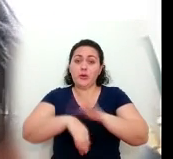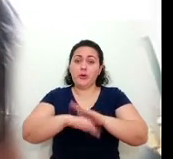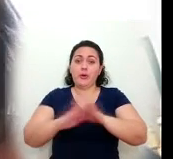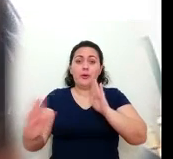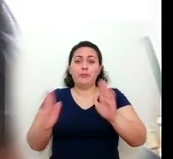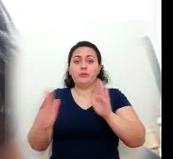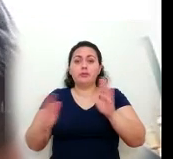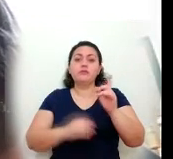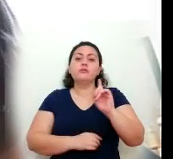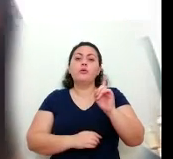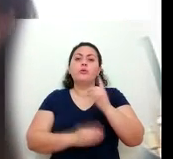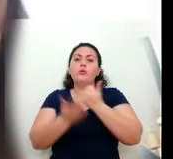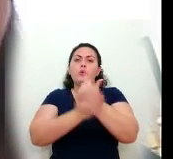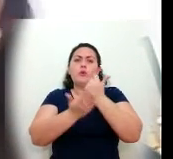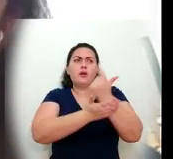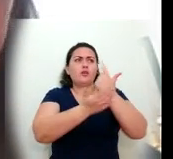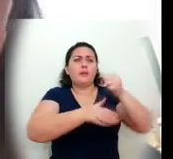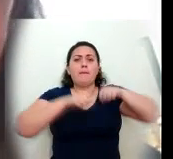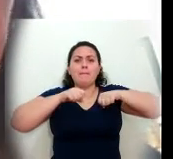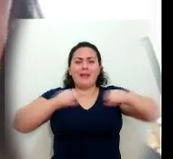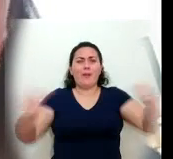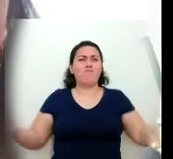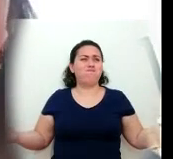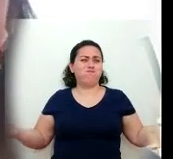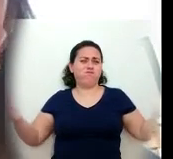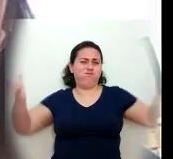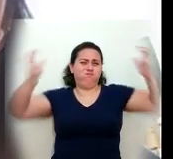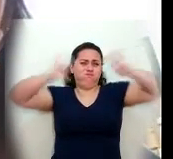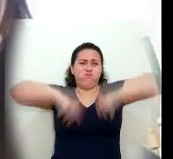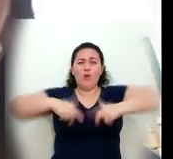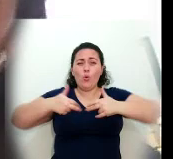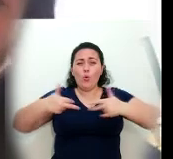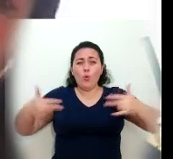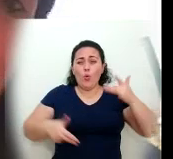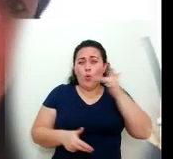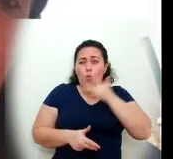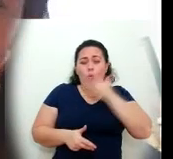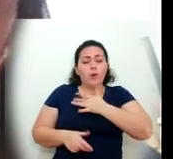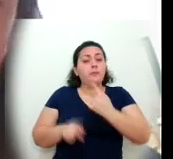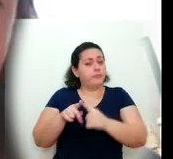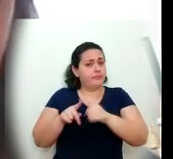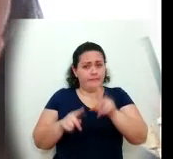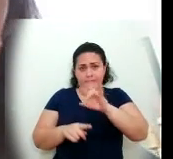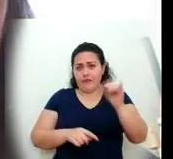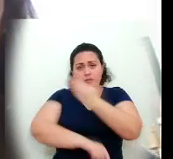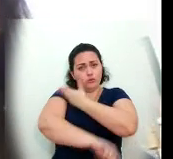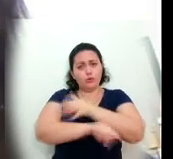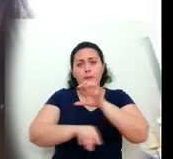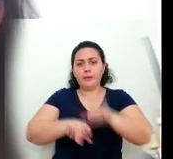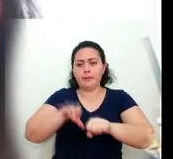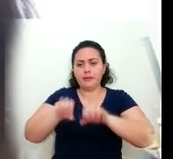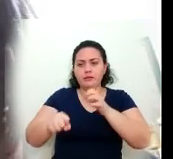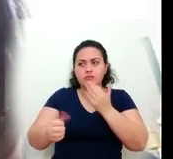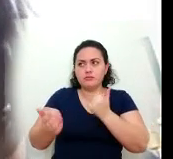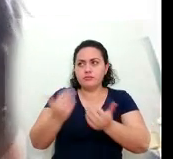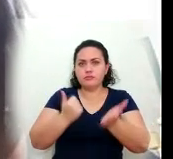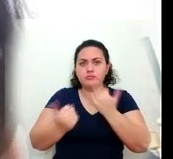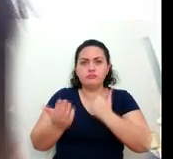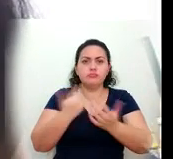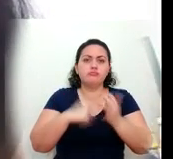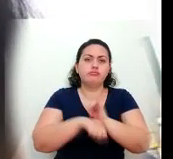né? A gente, nesse momento, não encher a casa, né, desses produtos, porque a nossa tendência vai ser acessá-los, né, com